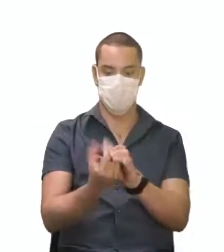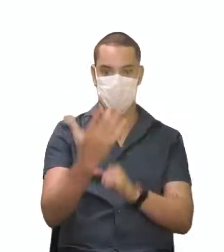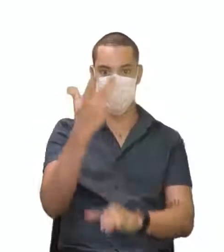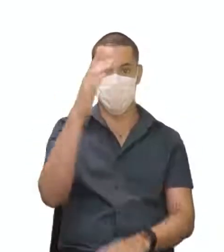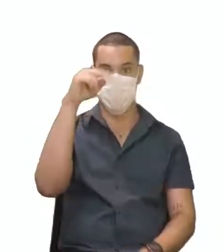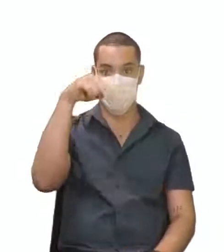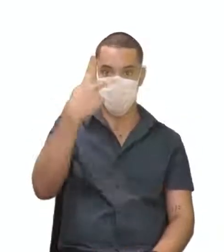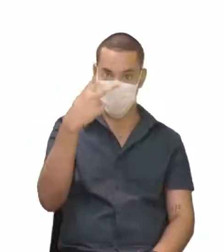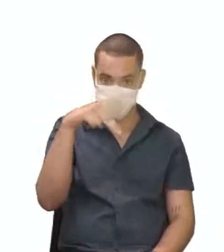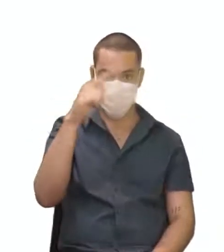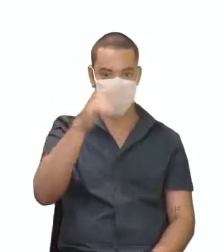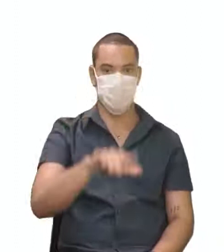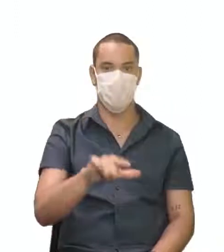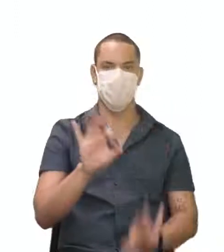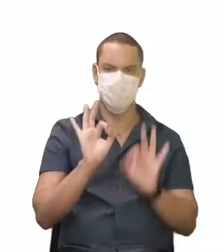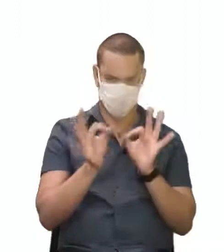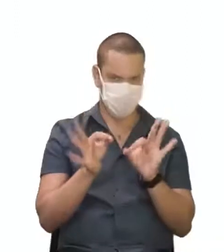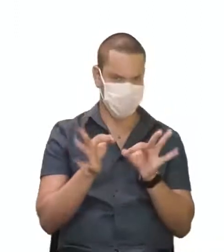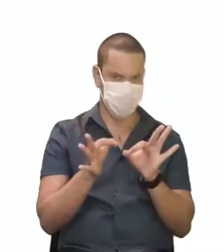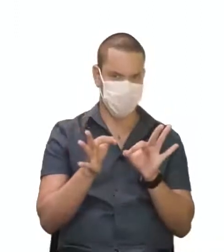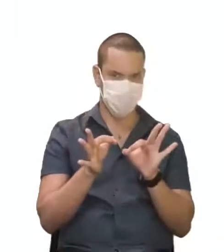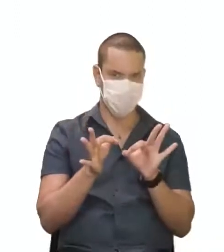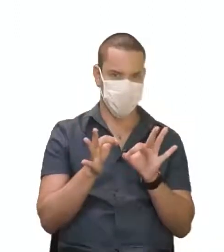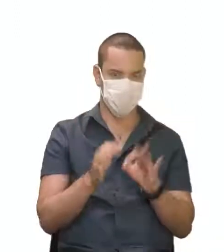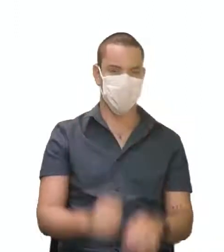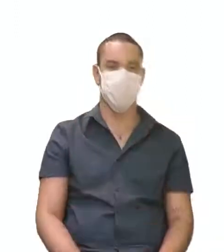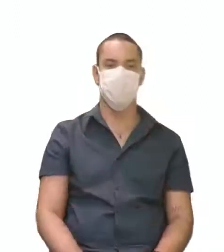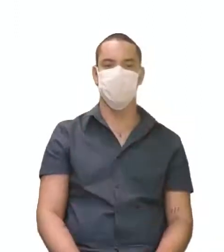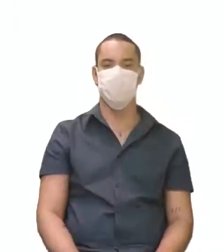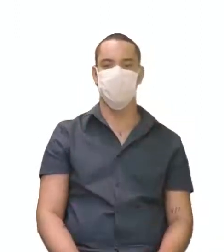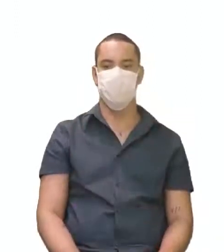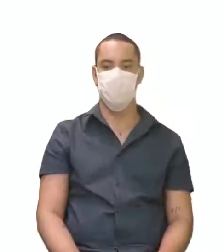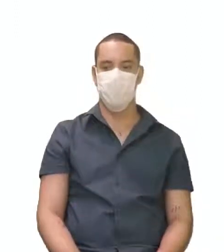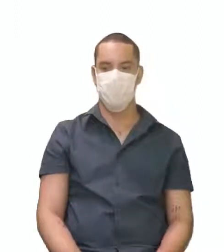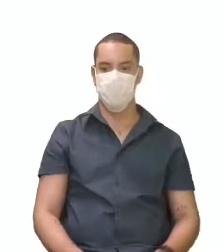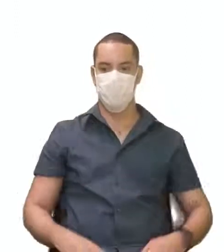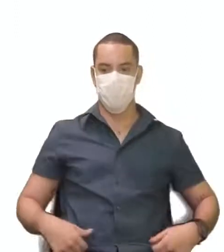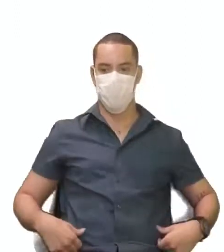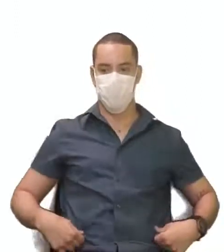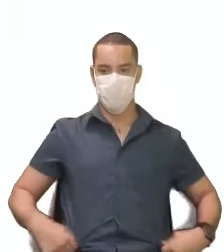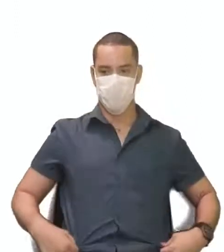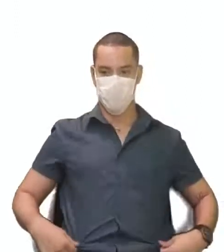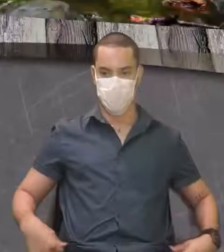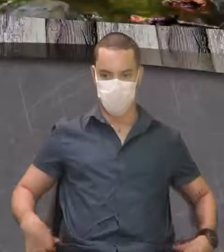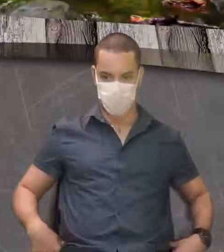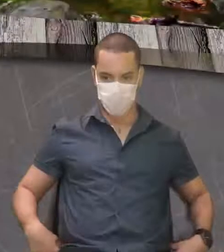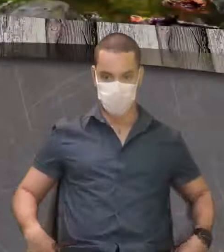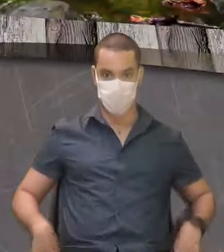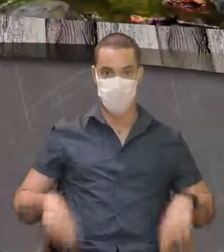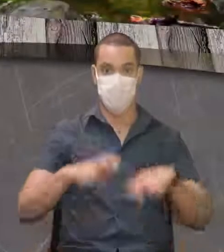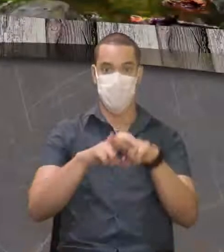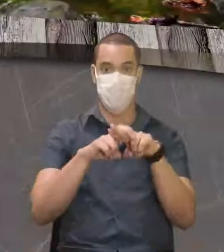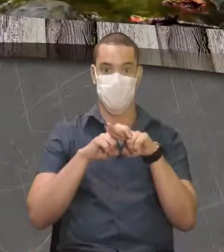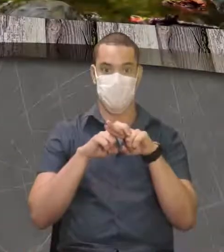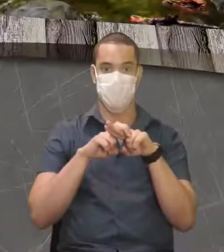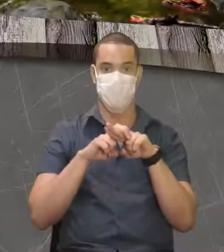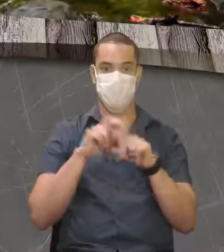2N novamente. Certinho, galera? Então, vamos seguindo. Então, ele ocorre